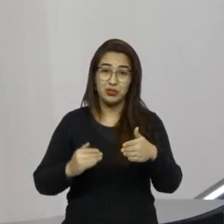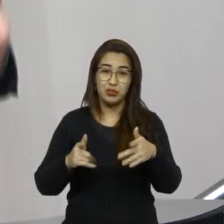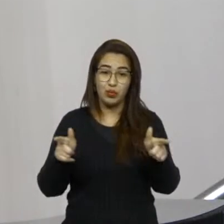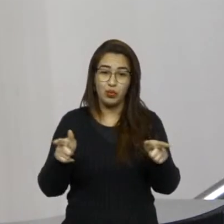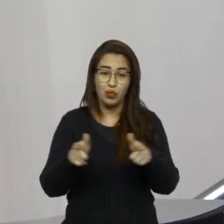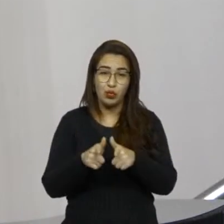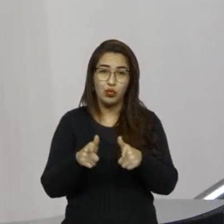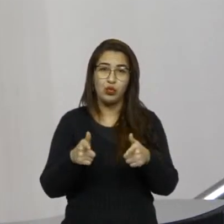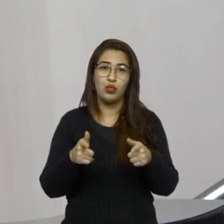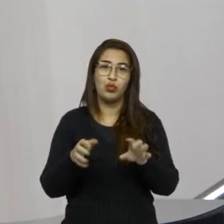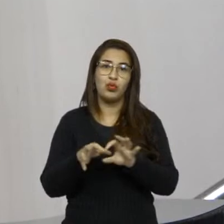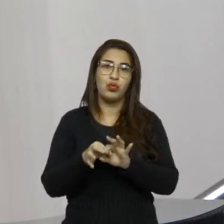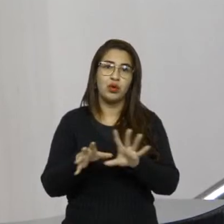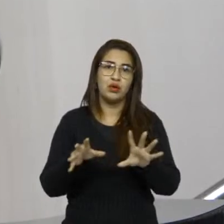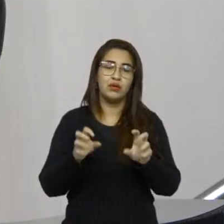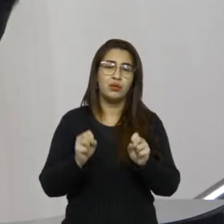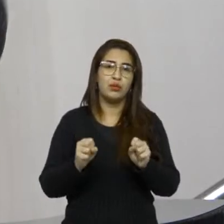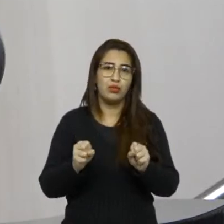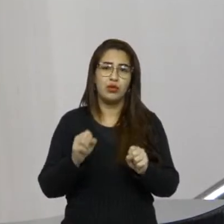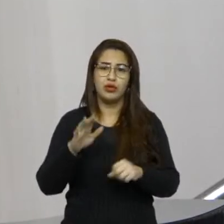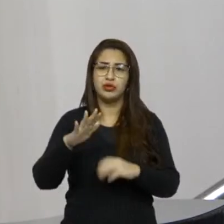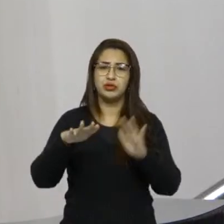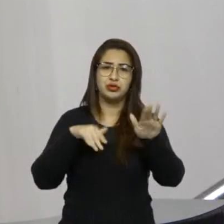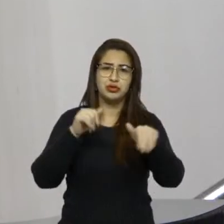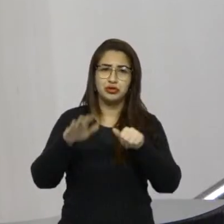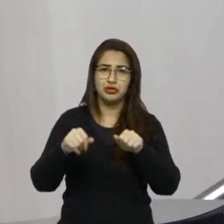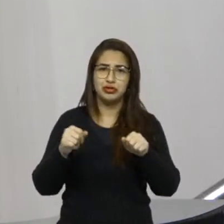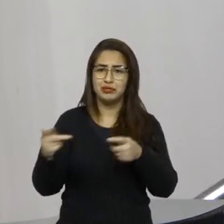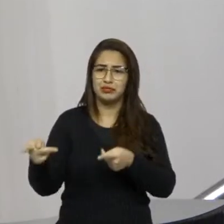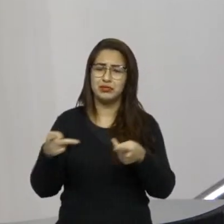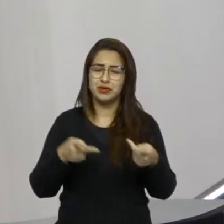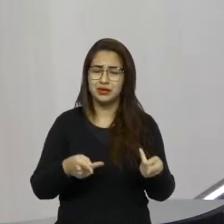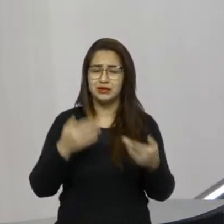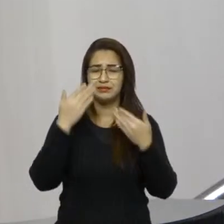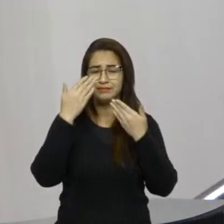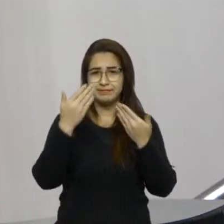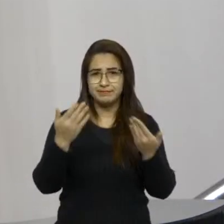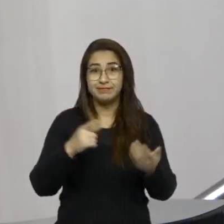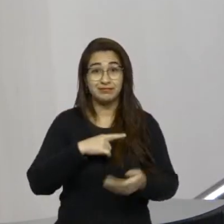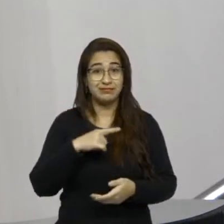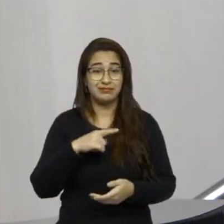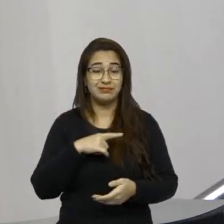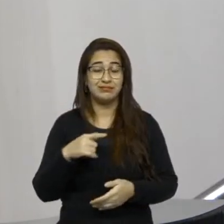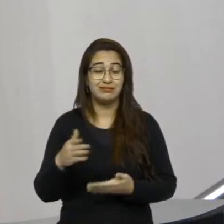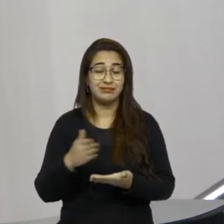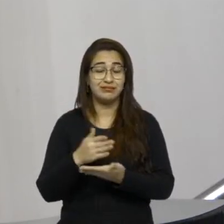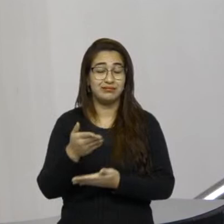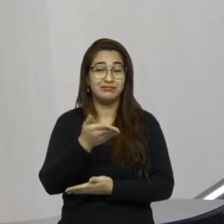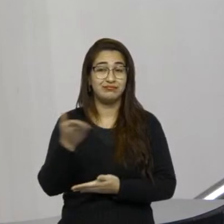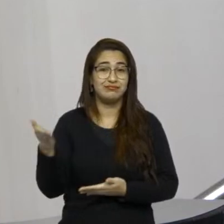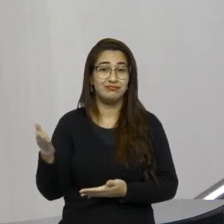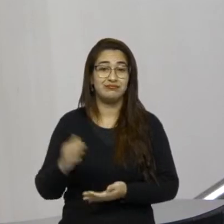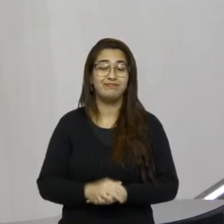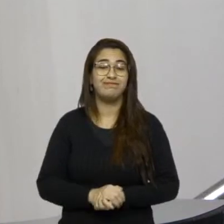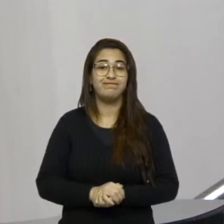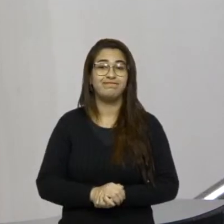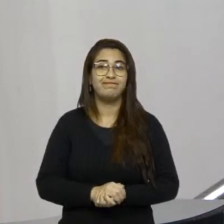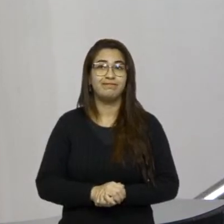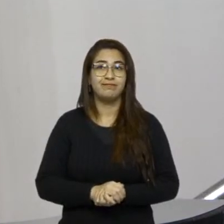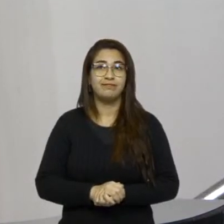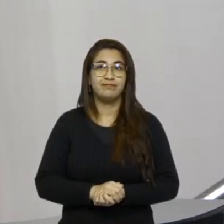está levando as nossas demandas. Então, obrigado também pelo reconhecimento. E daqueles que têm acompanhado o nosso trabalho, têm recebido aí